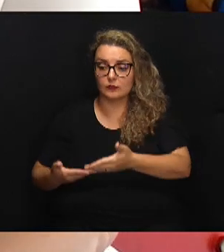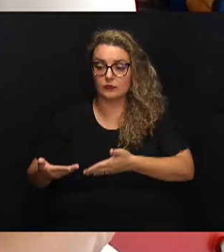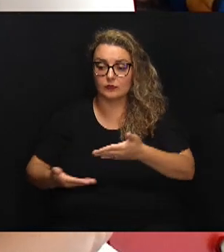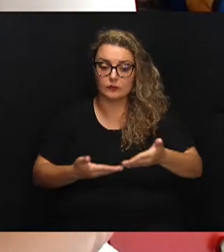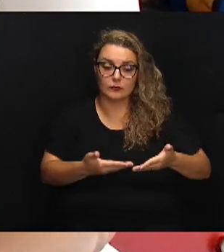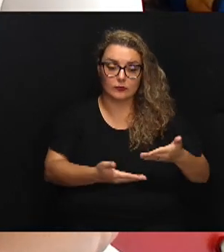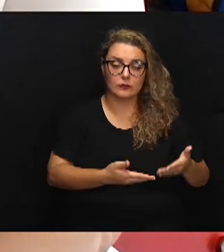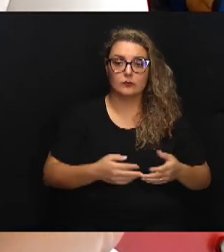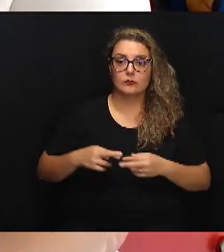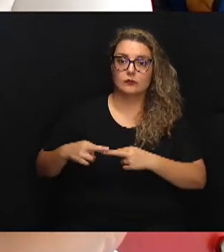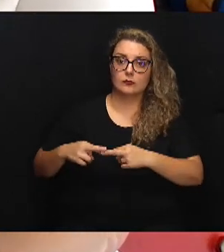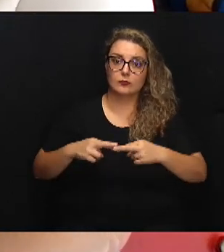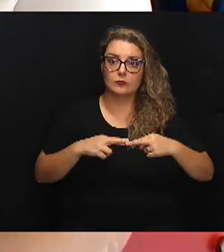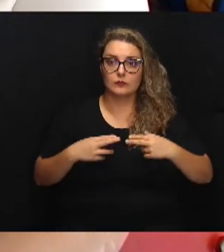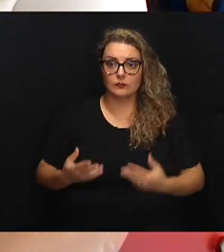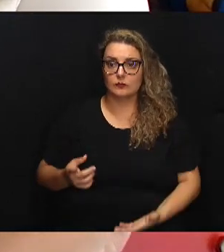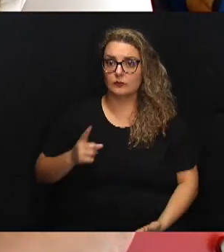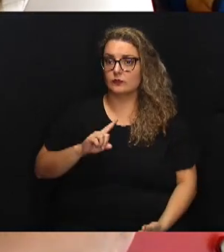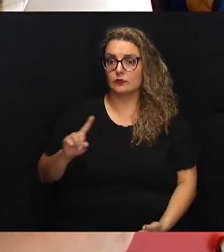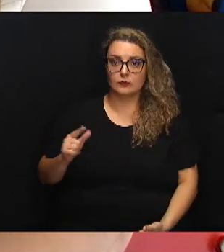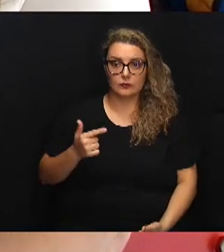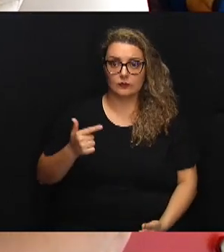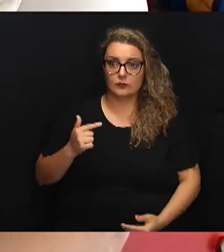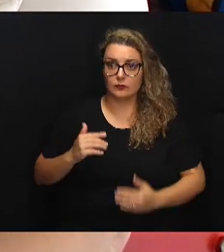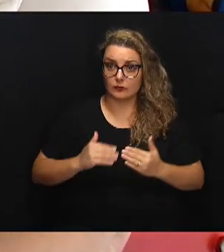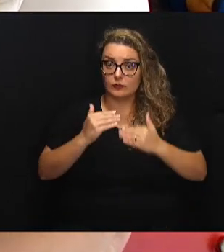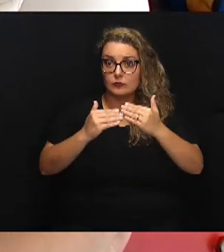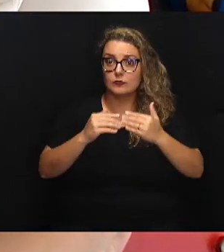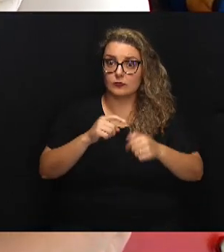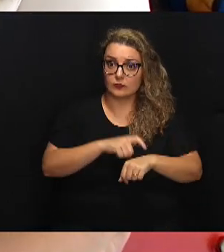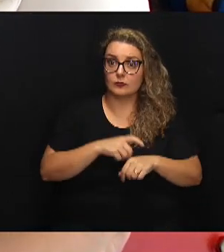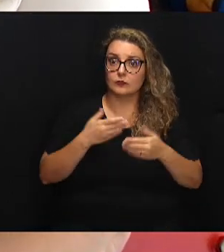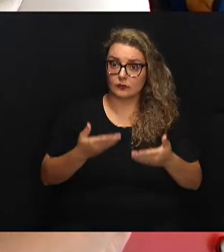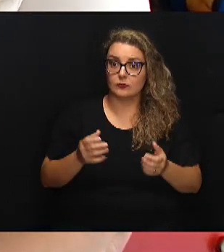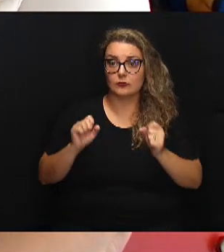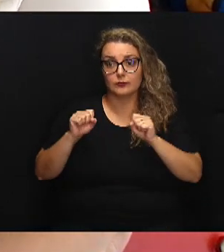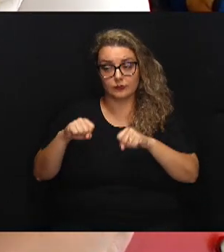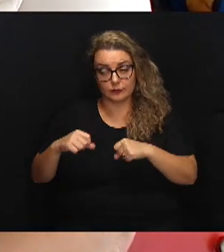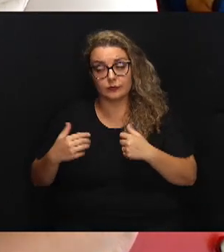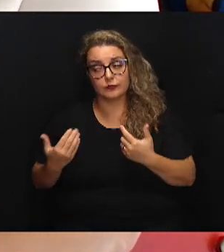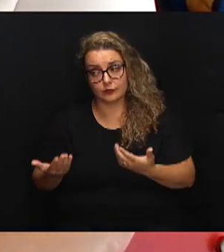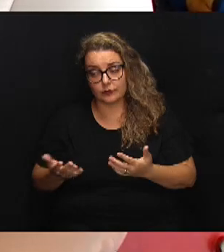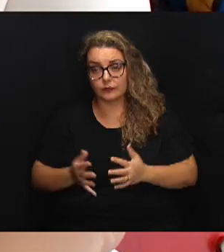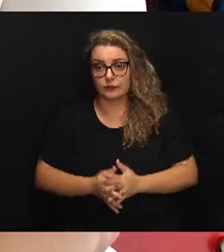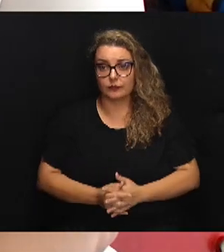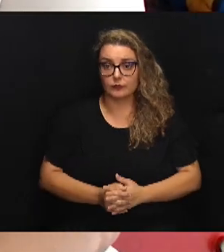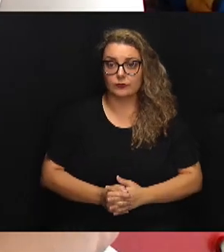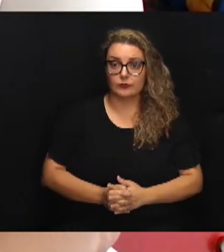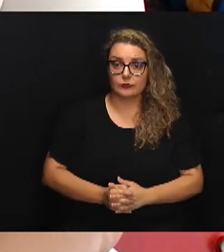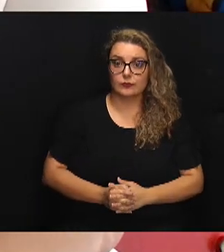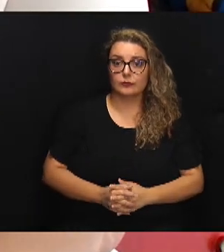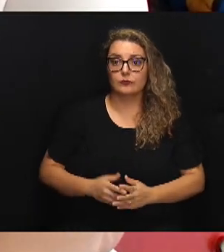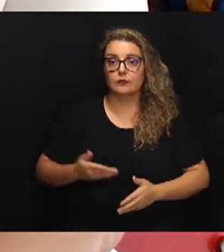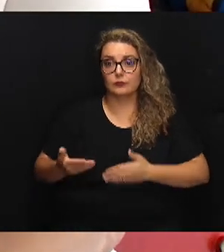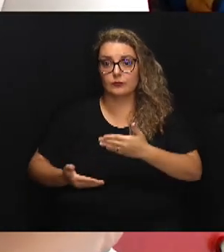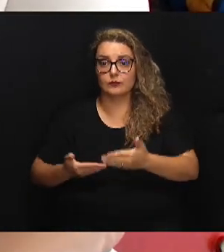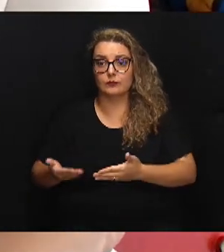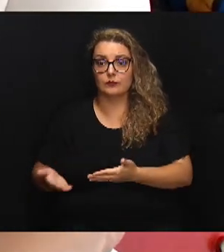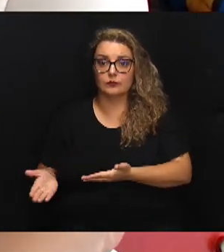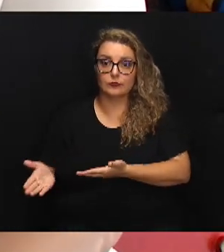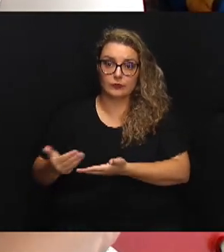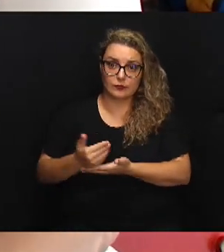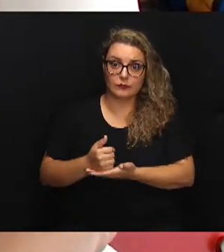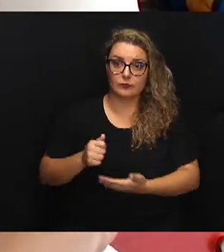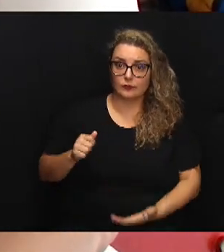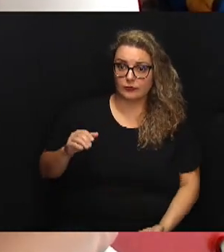equipamentos da rede, mas não havendo a superação dessas situações, aí vai para o serviço de acolhimento, que é